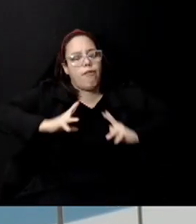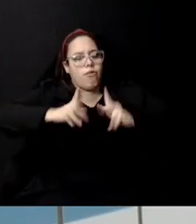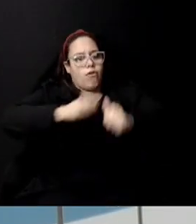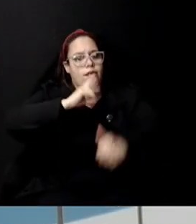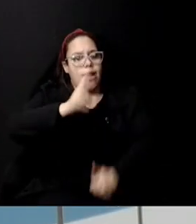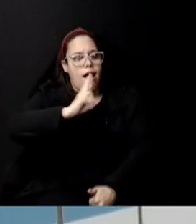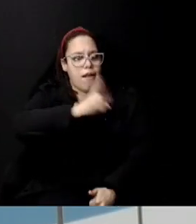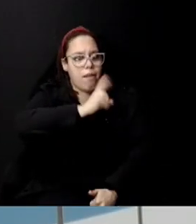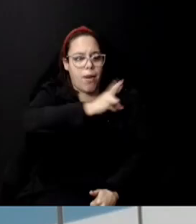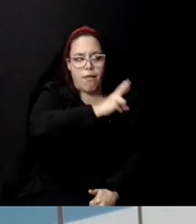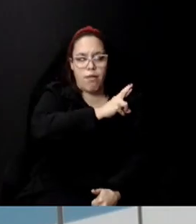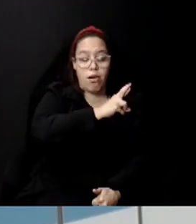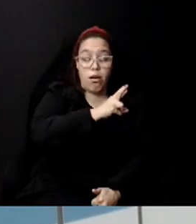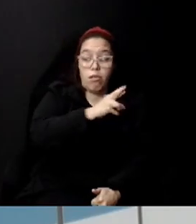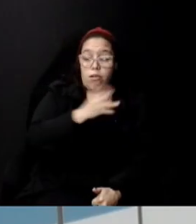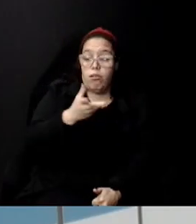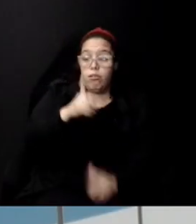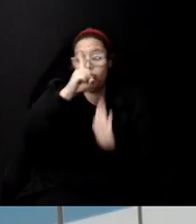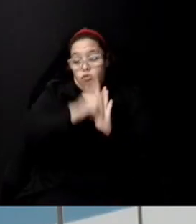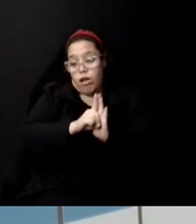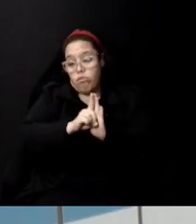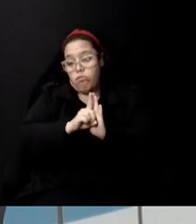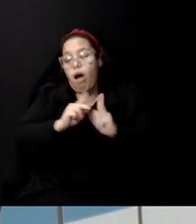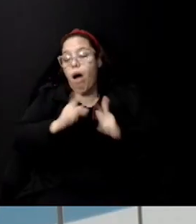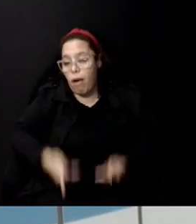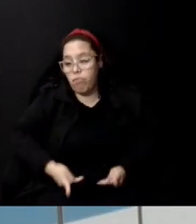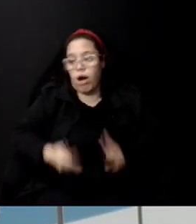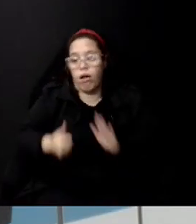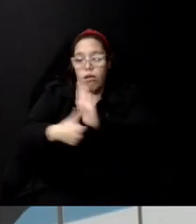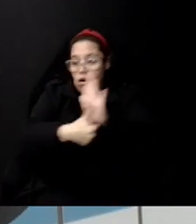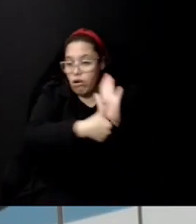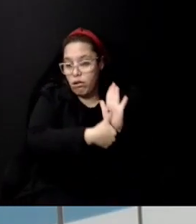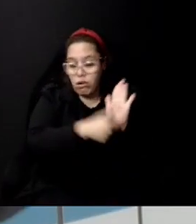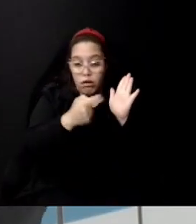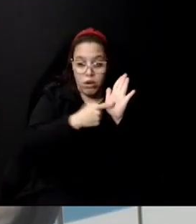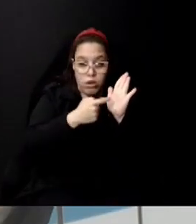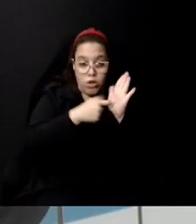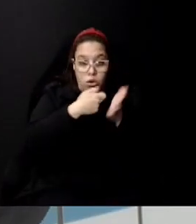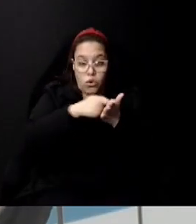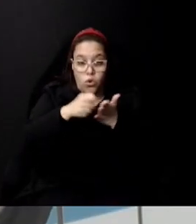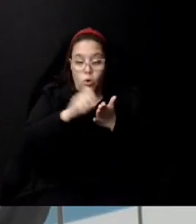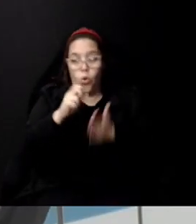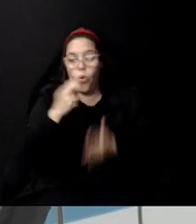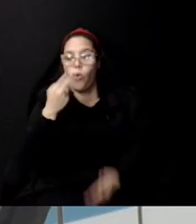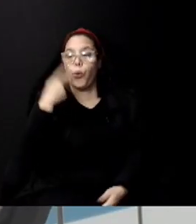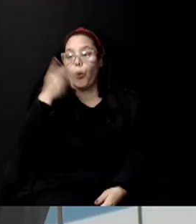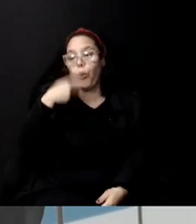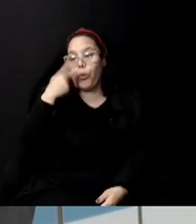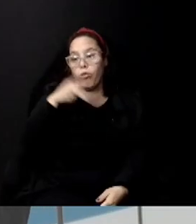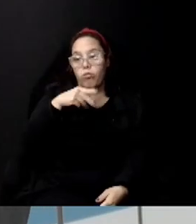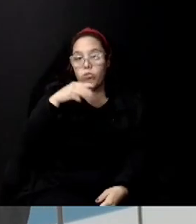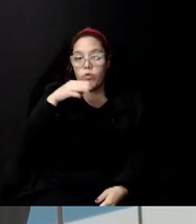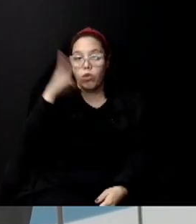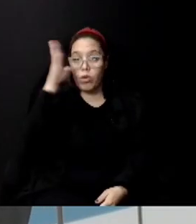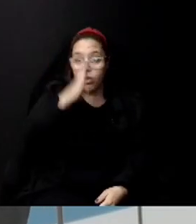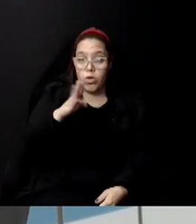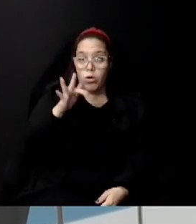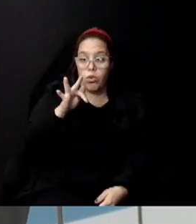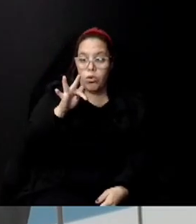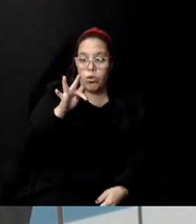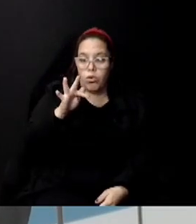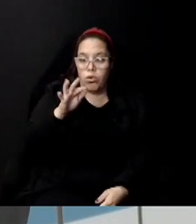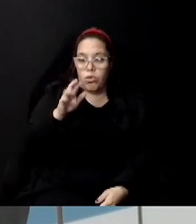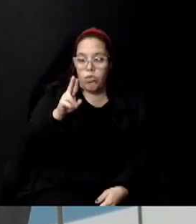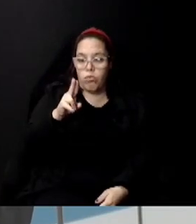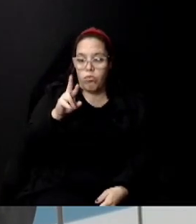o Ministério de Direitos Humanos vai apresentar a defesa escrita ou oral do Brasil nos foros internacionais. Então é muito